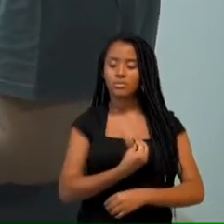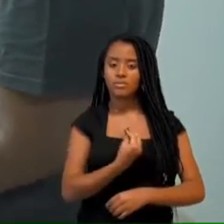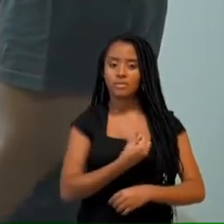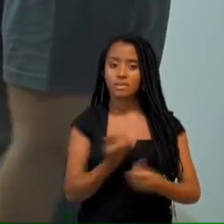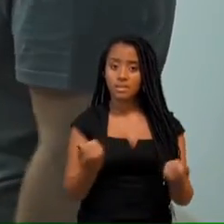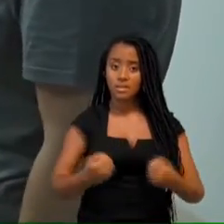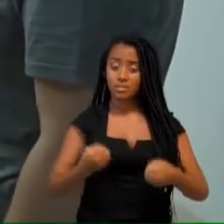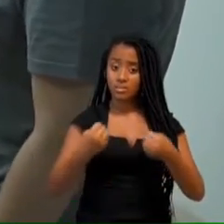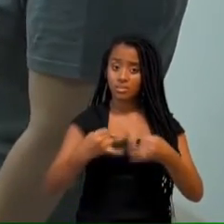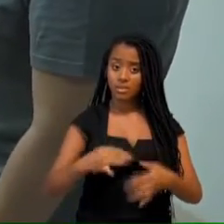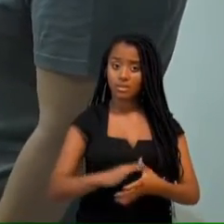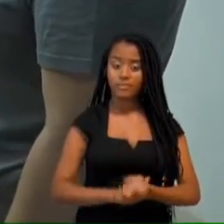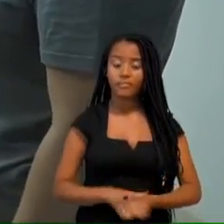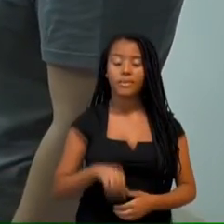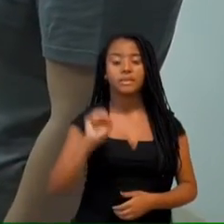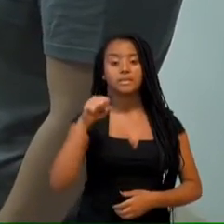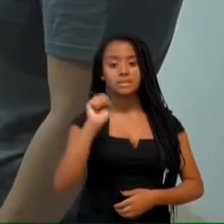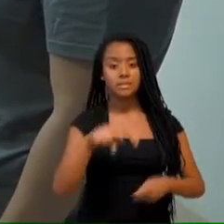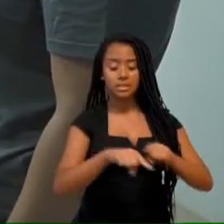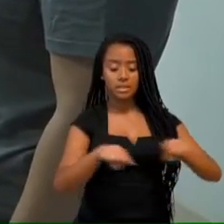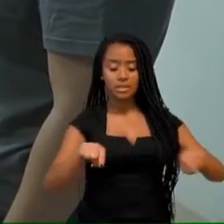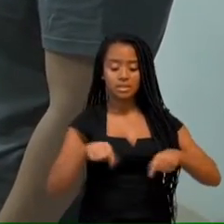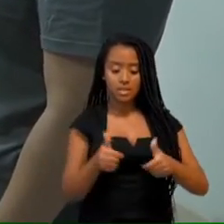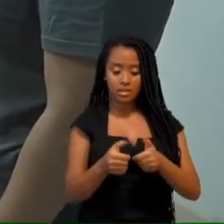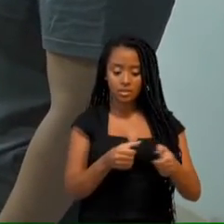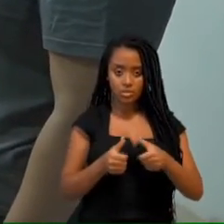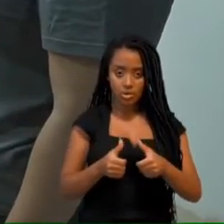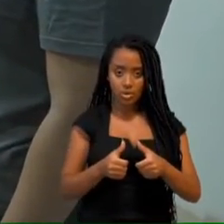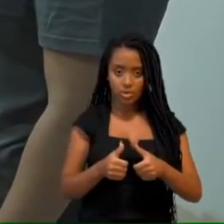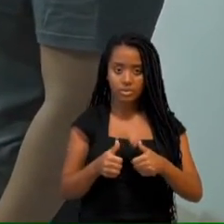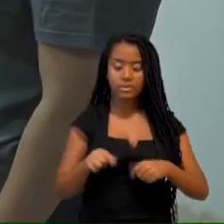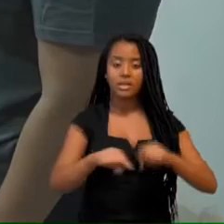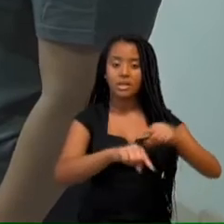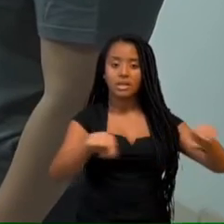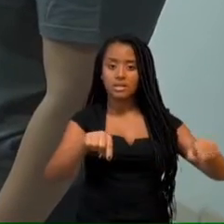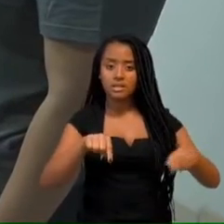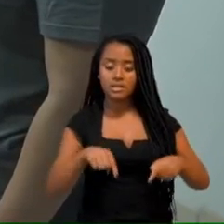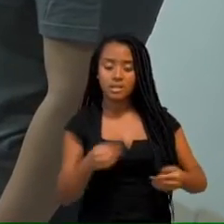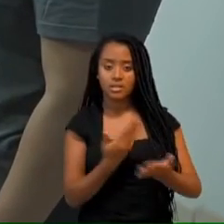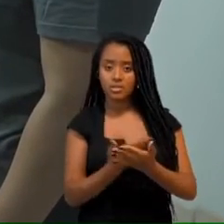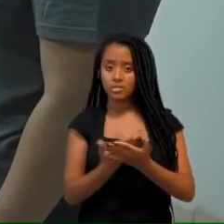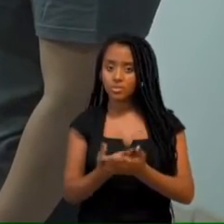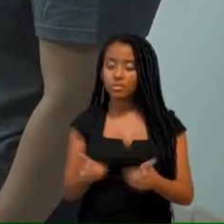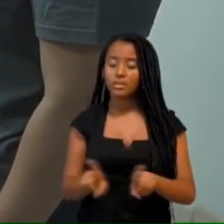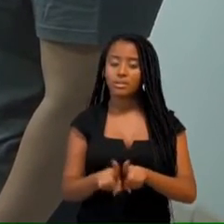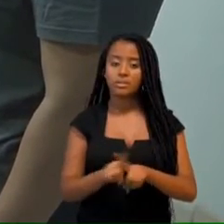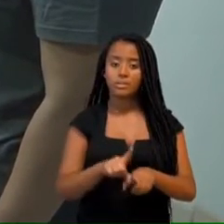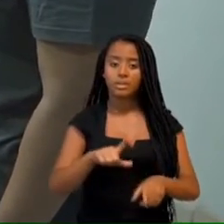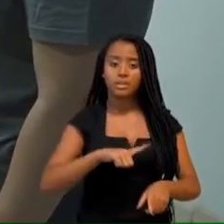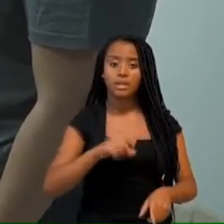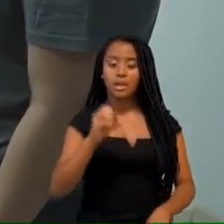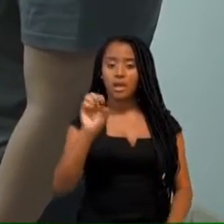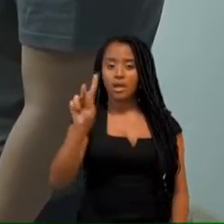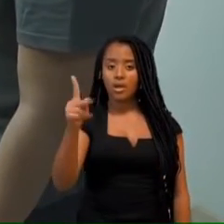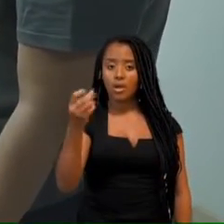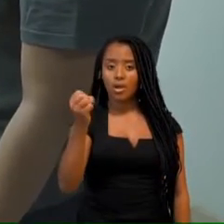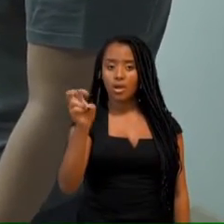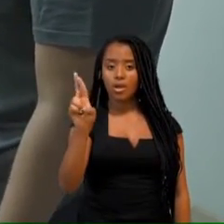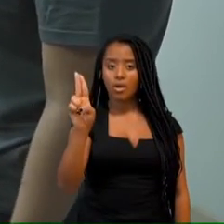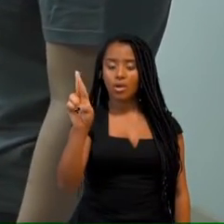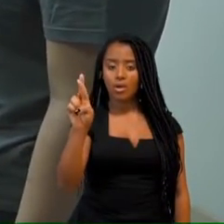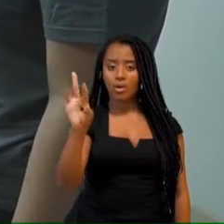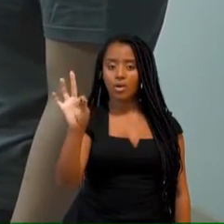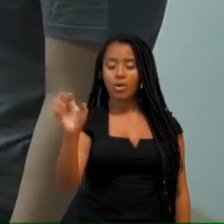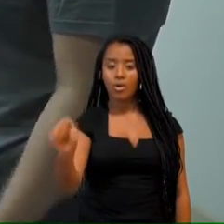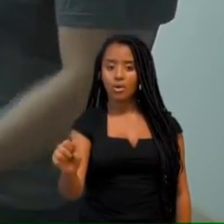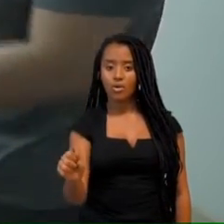são tem a sala de jogos a sala de estudos e também tem a horta lá embaixo Ah isso é bacana né at tem um